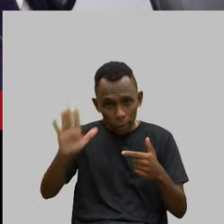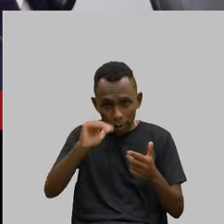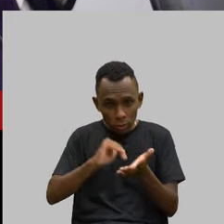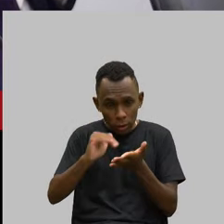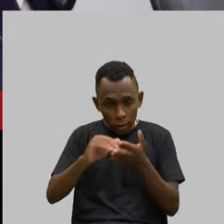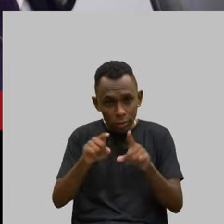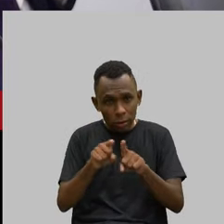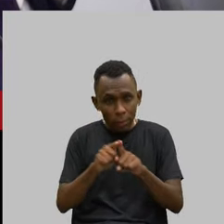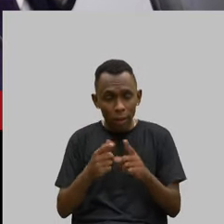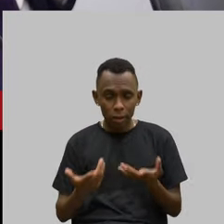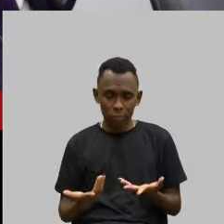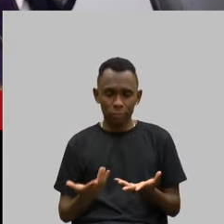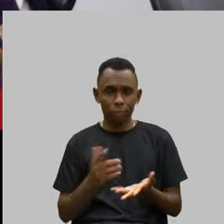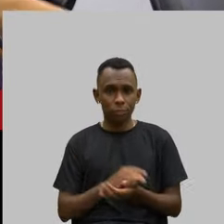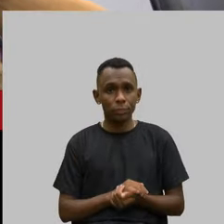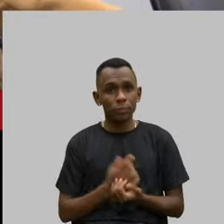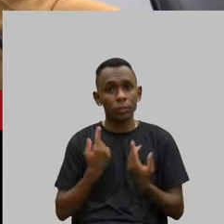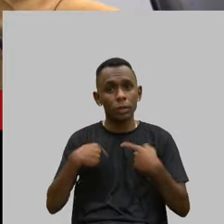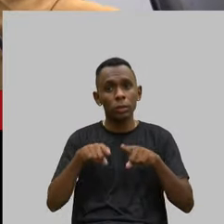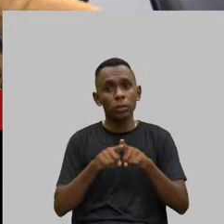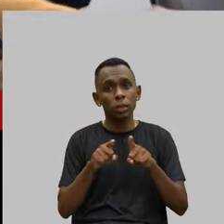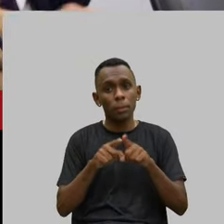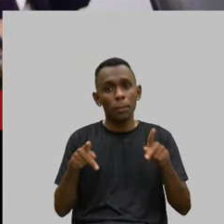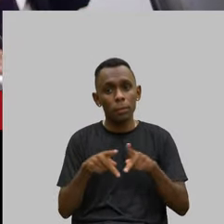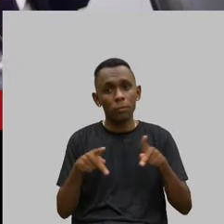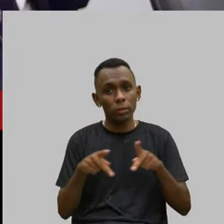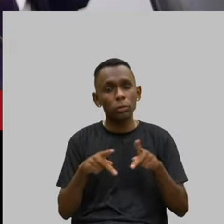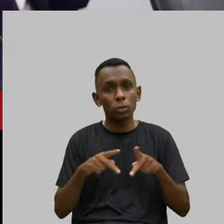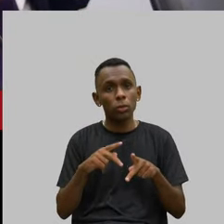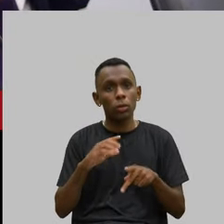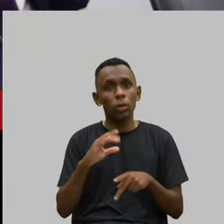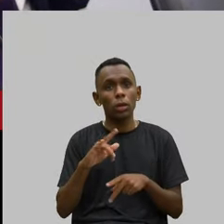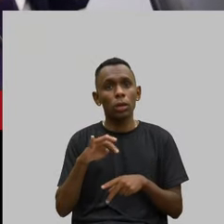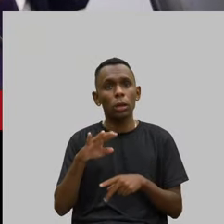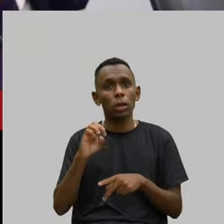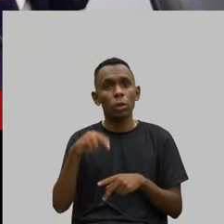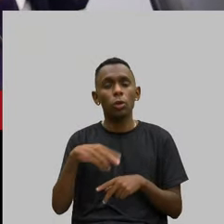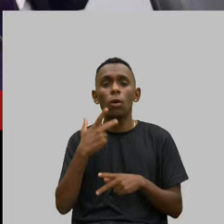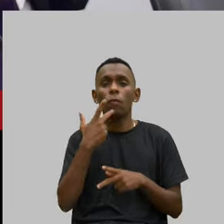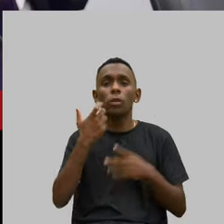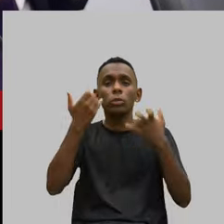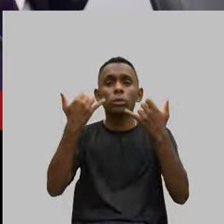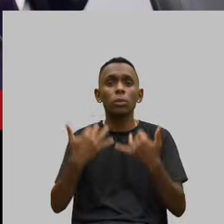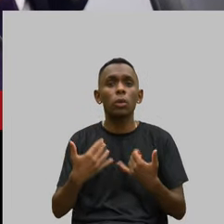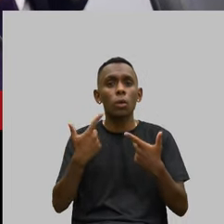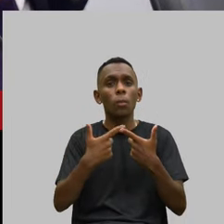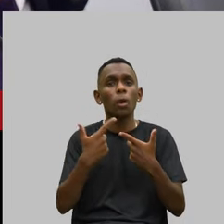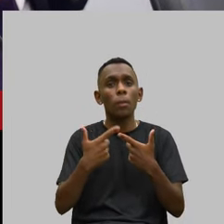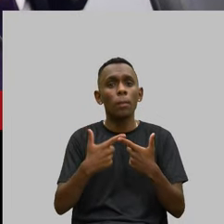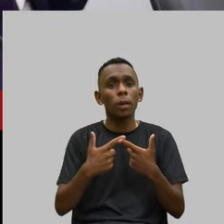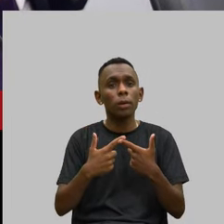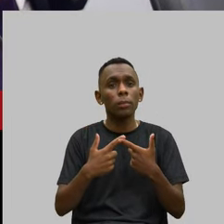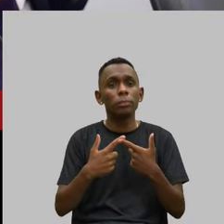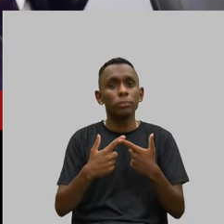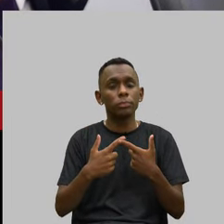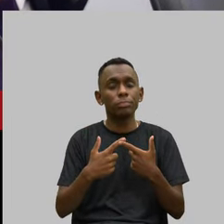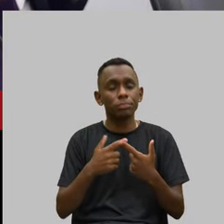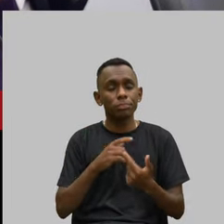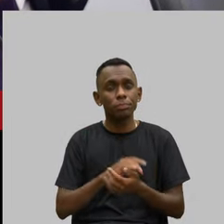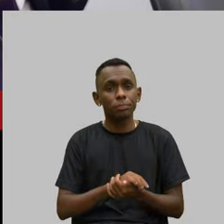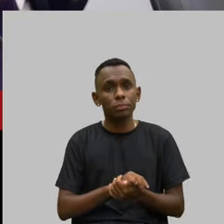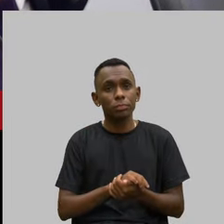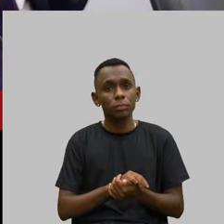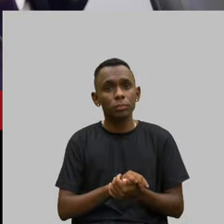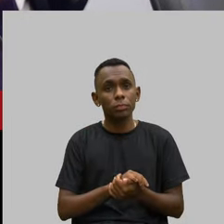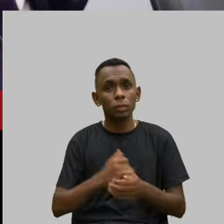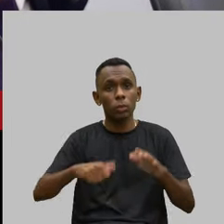né E também o professor Cleiton falou do grande problema que nós tivemos do banestado né um